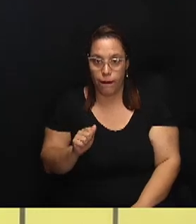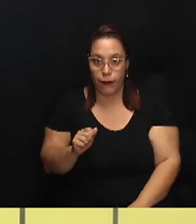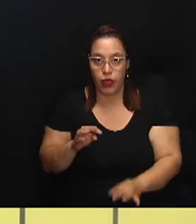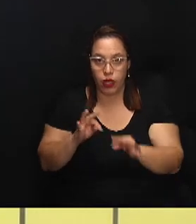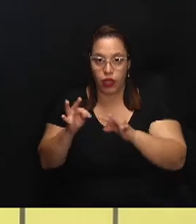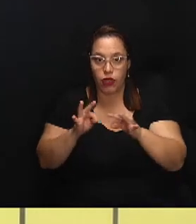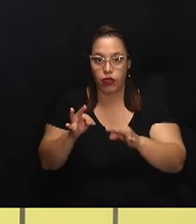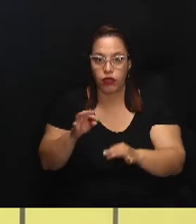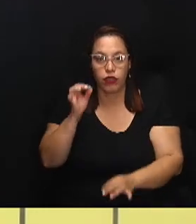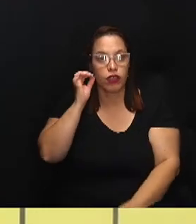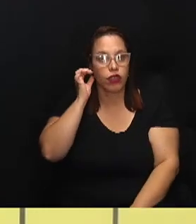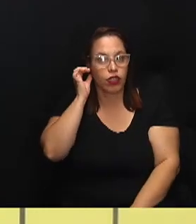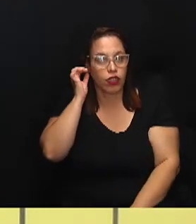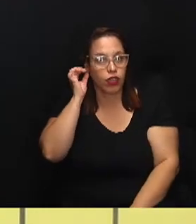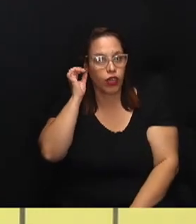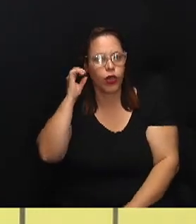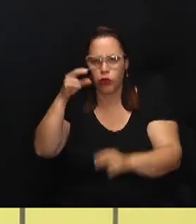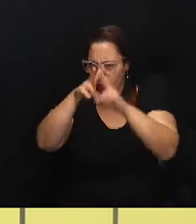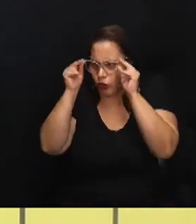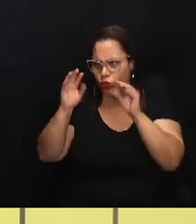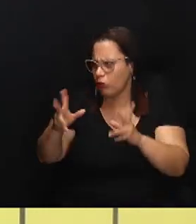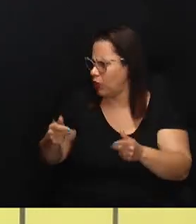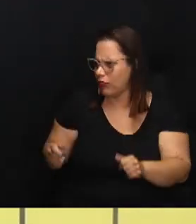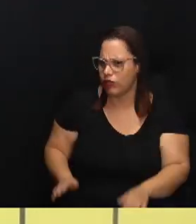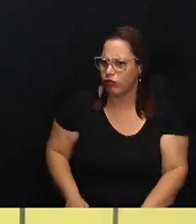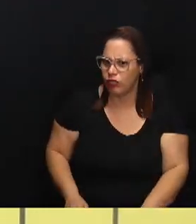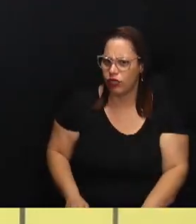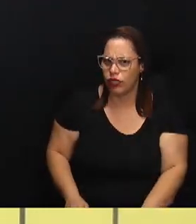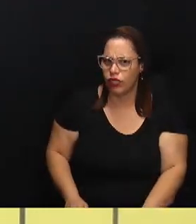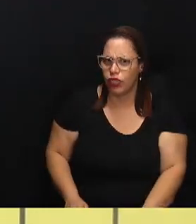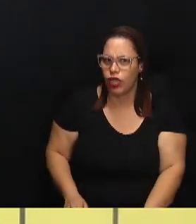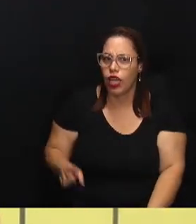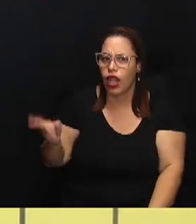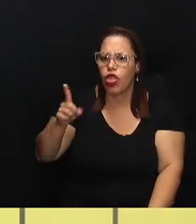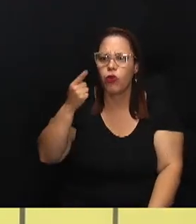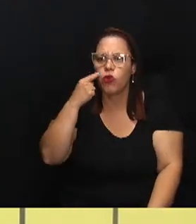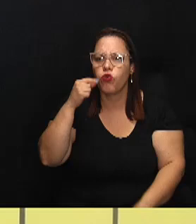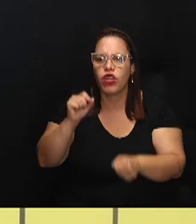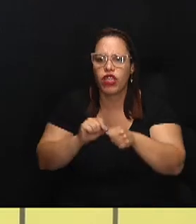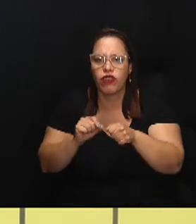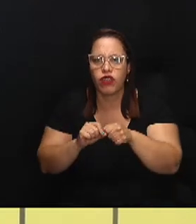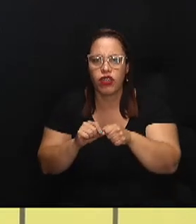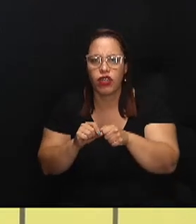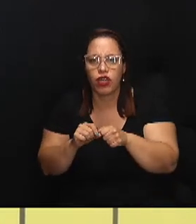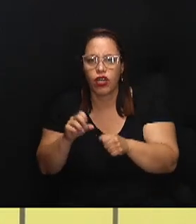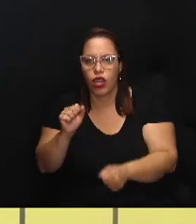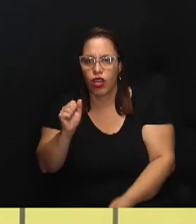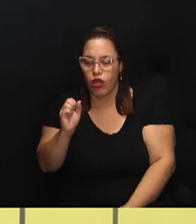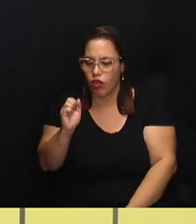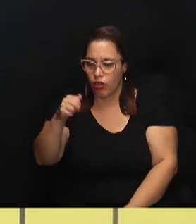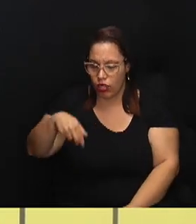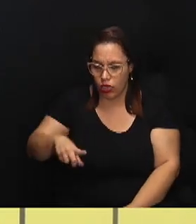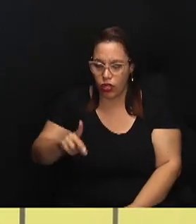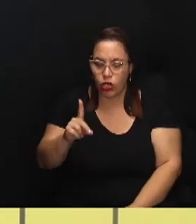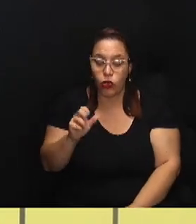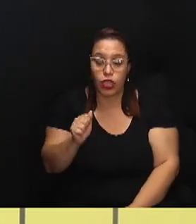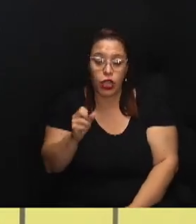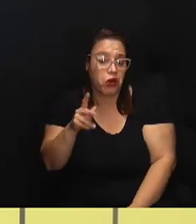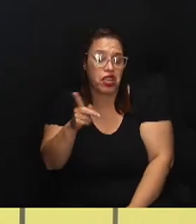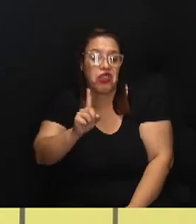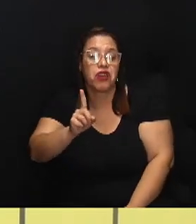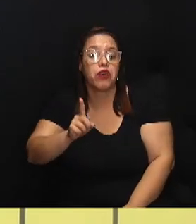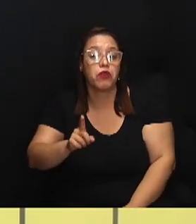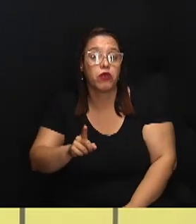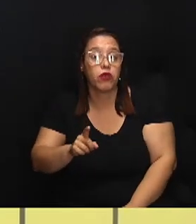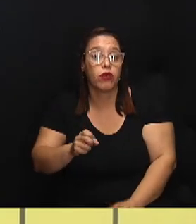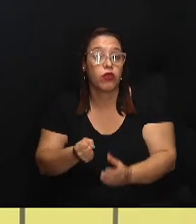tinha virado enfermeira. Totalmente, totalmente. Eu falava, então, mas eu não vi você fazer ali, checar se a sonda está alocada ou não. Porque eu